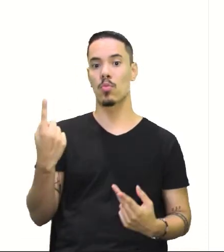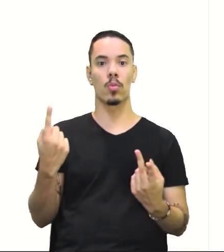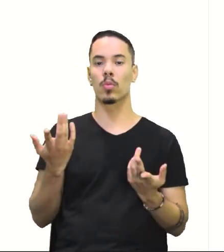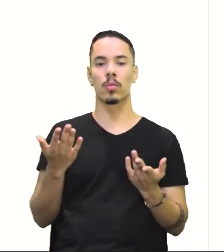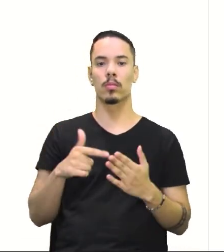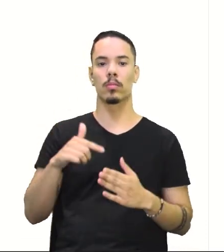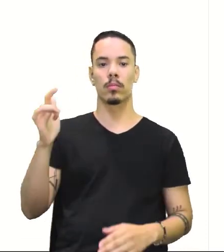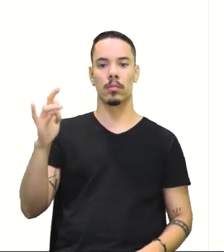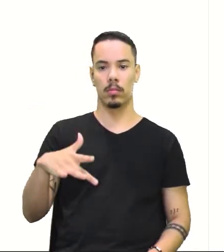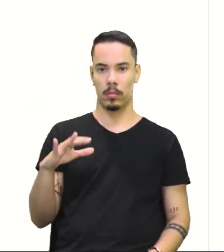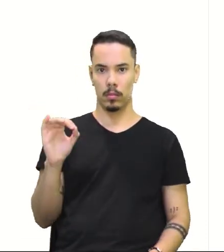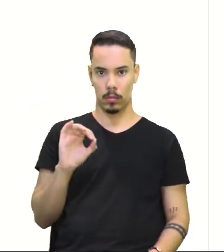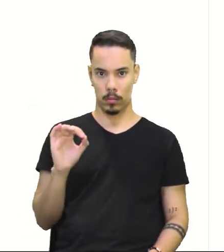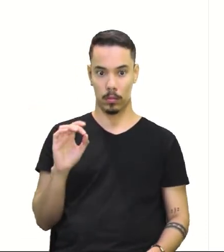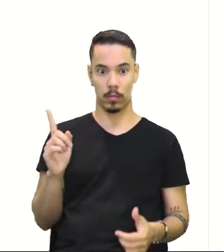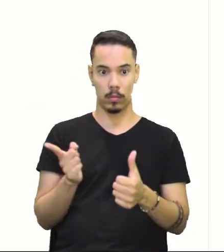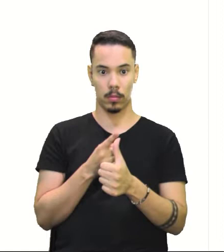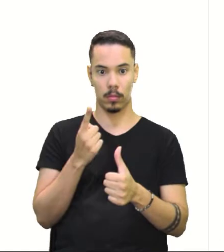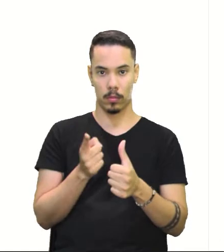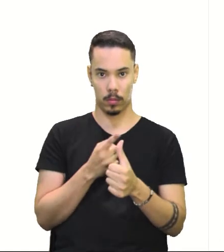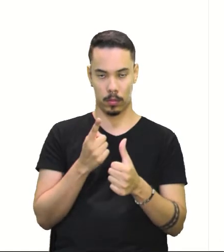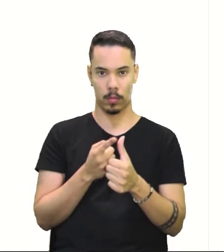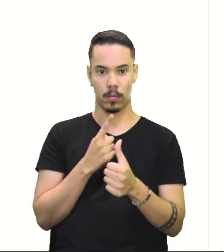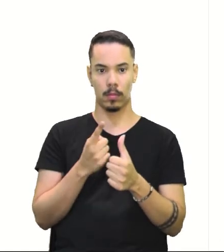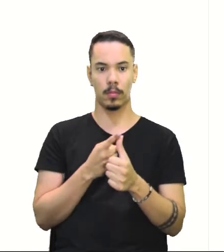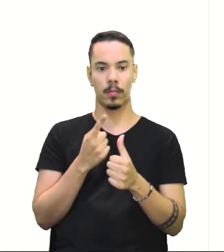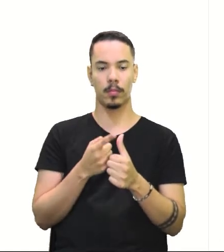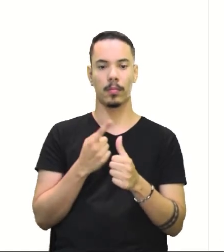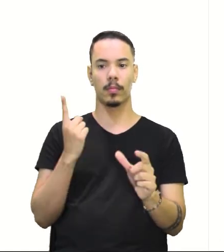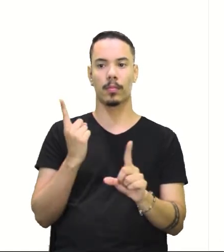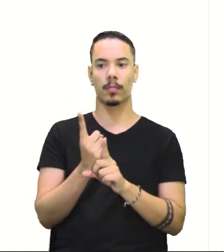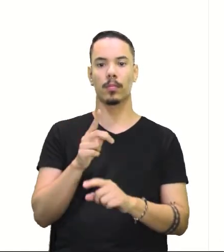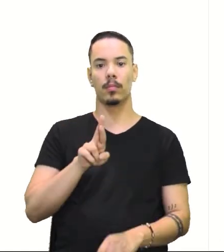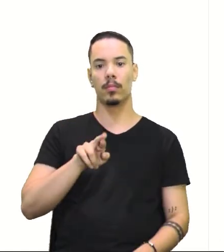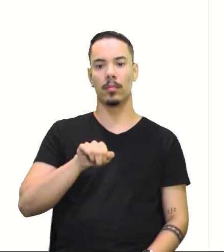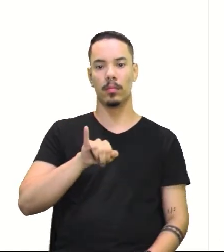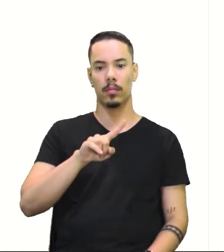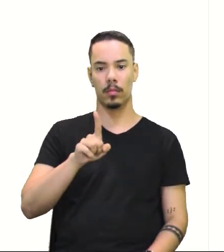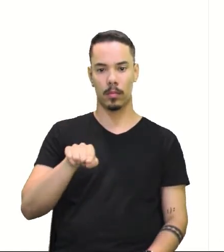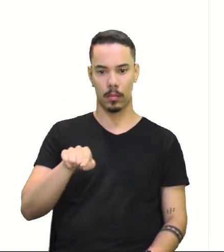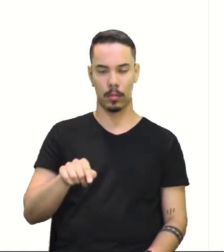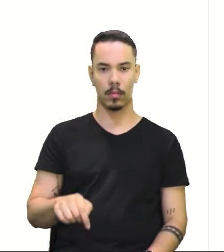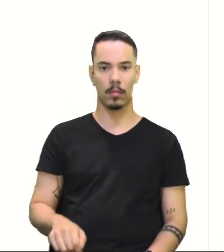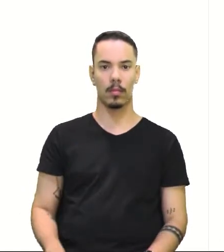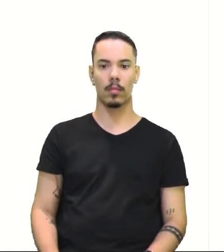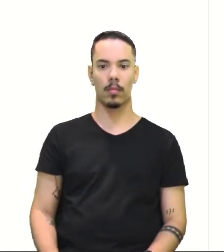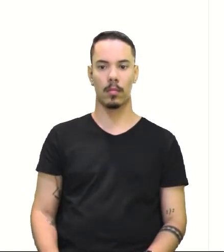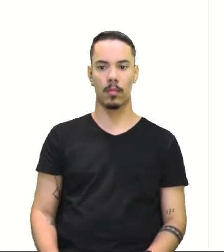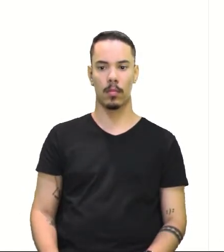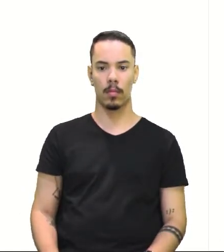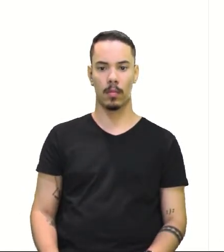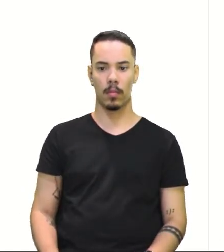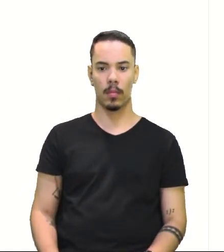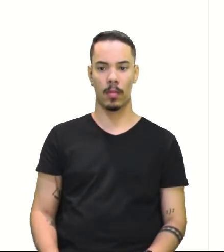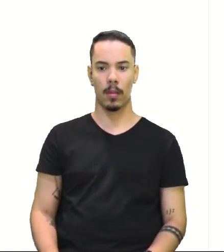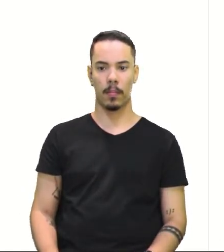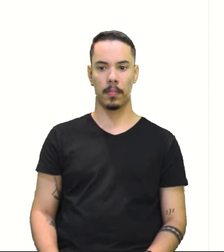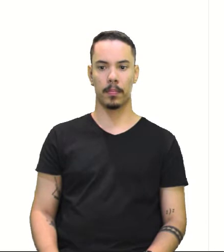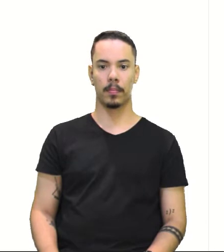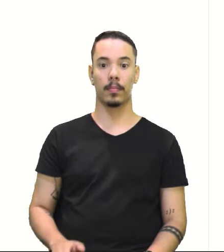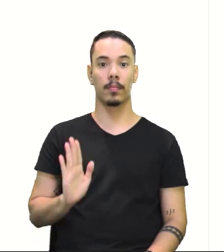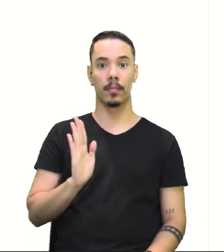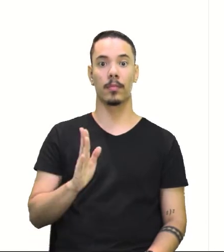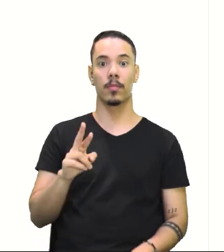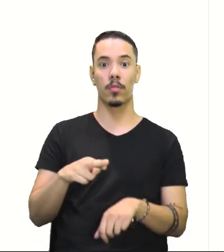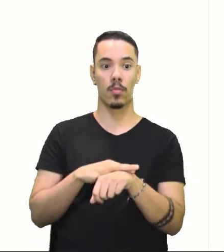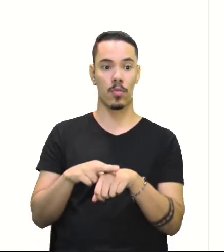resto 0. Primeiro, vamos de achar a raiz. X menos 1 igual a 0, a minha raiz é x igual a 1.